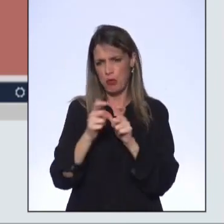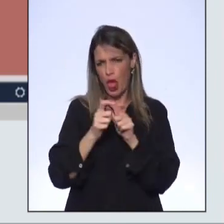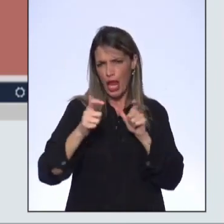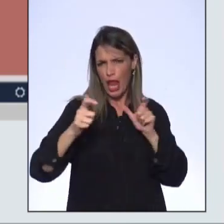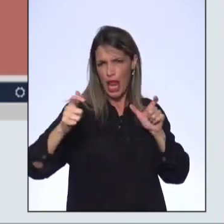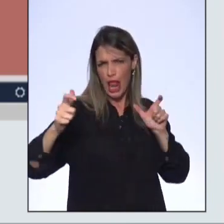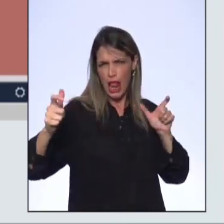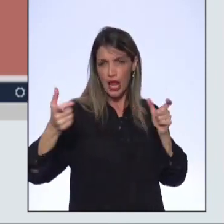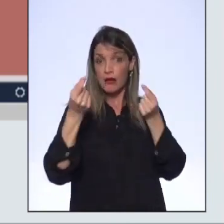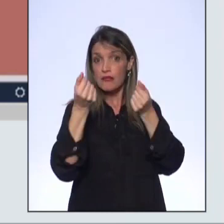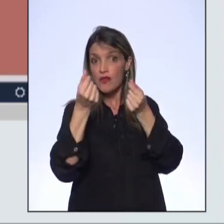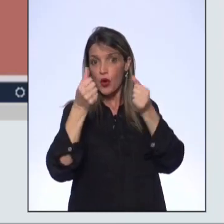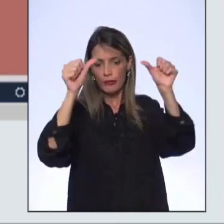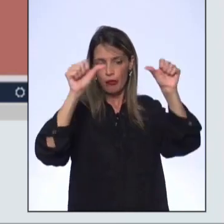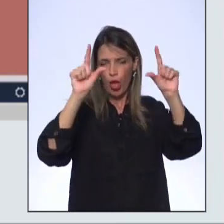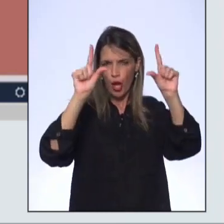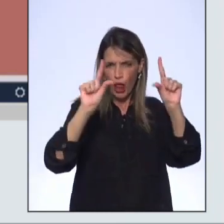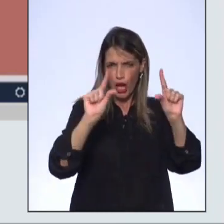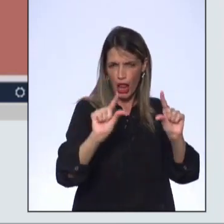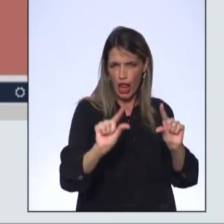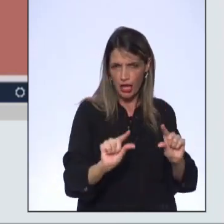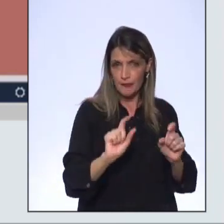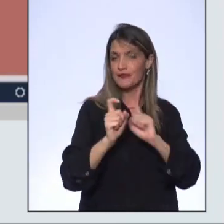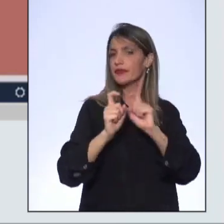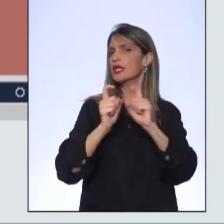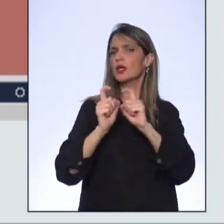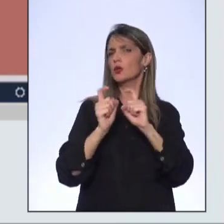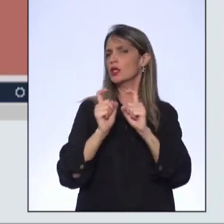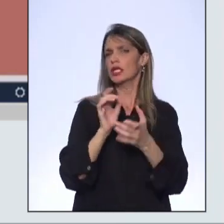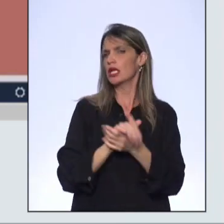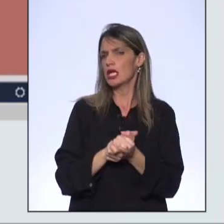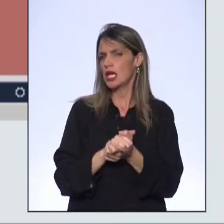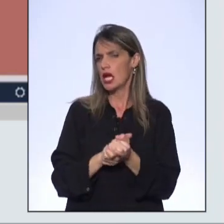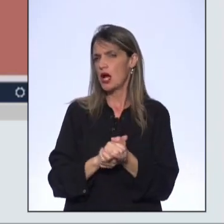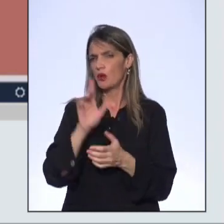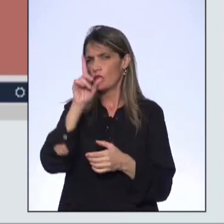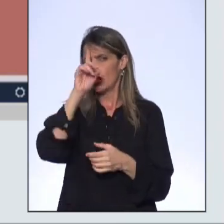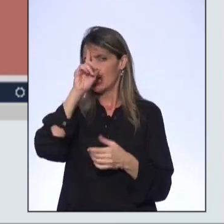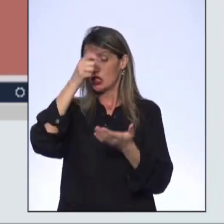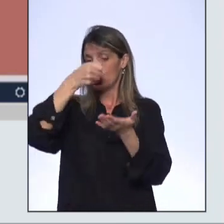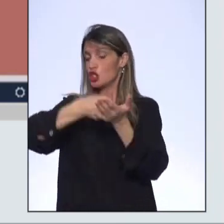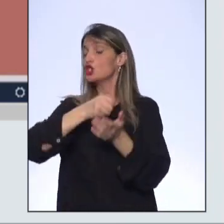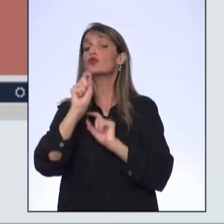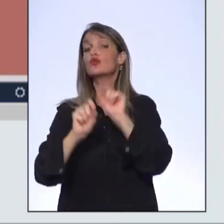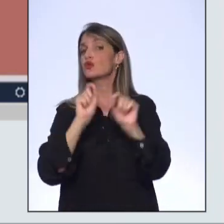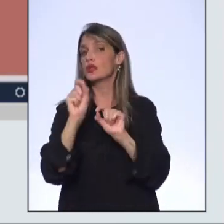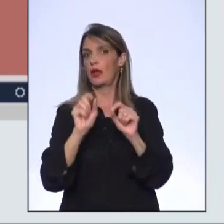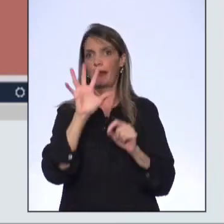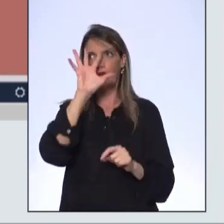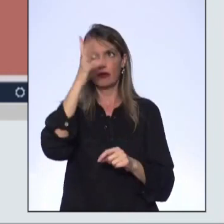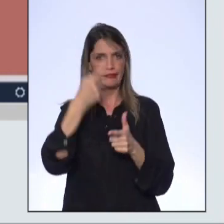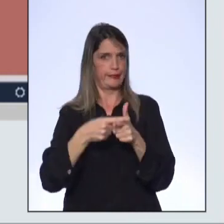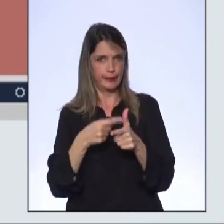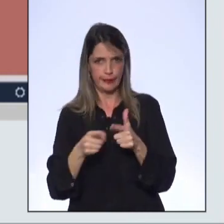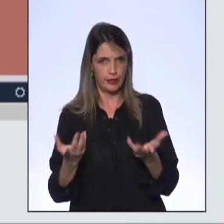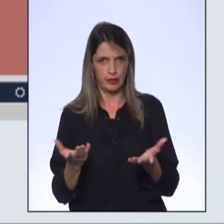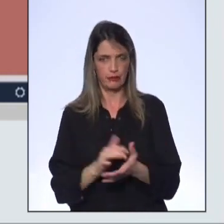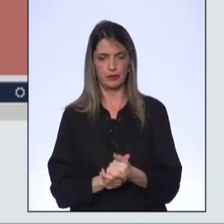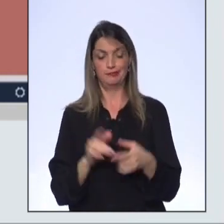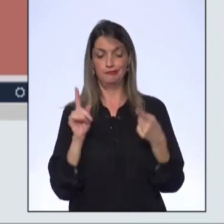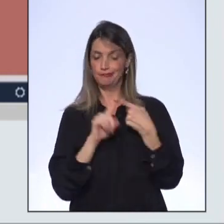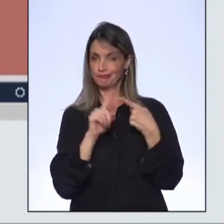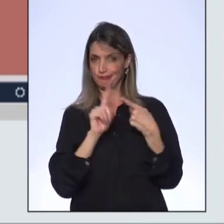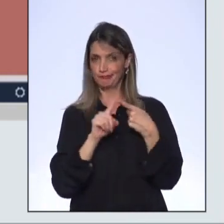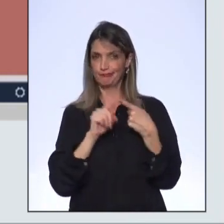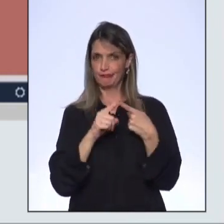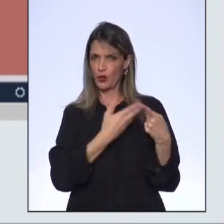dos preços desse produto. Nessa reunião foram tomadas as seguintes medidas para resolver os problemas. Em primeiro lugar,